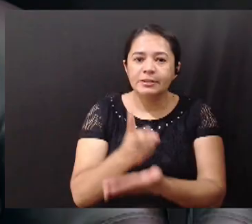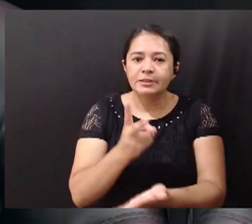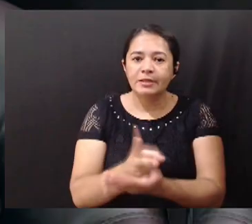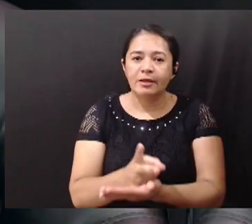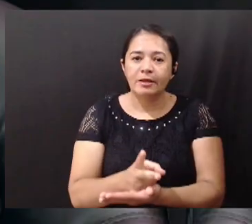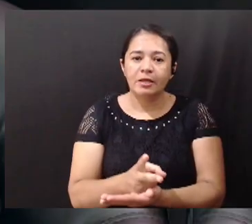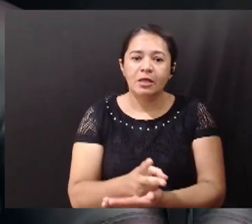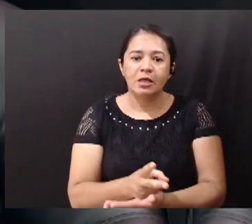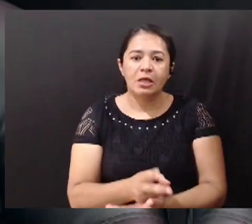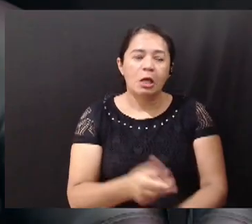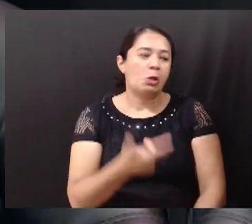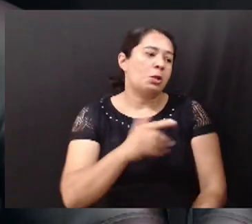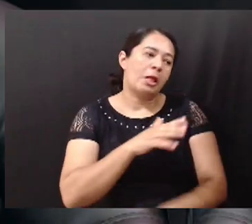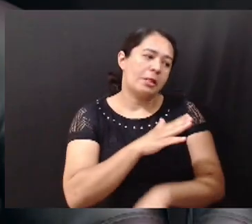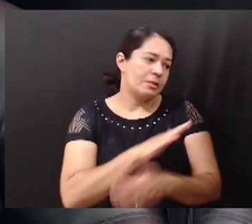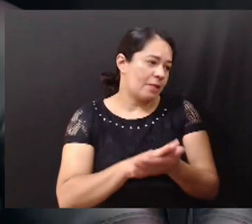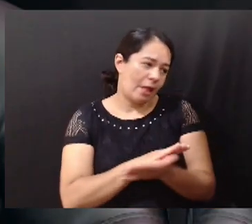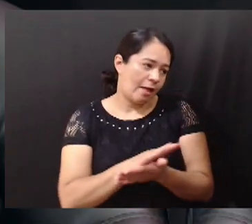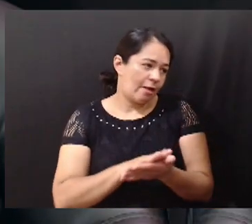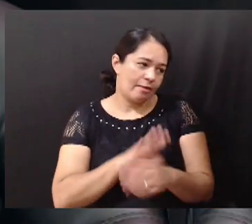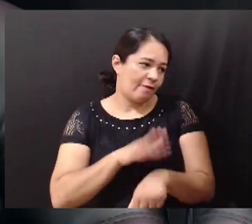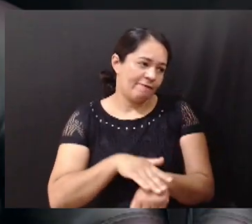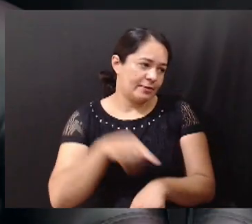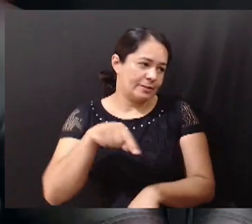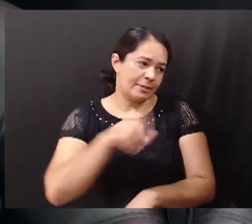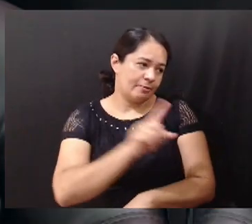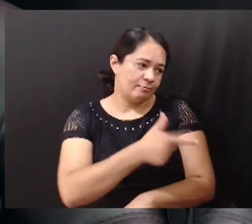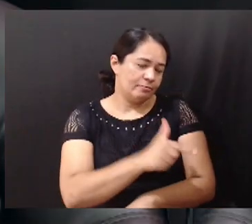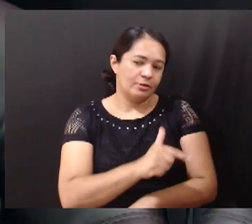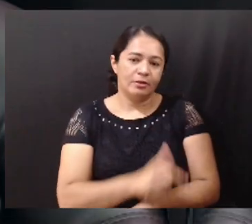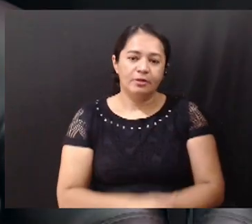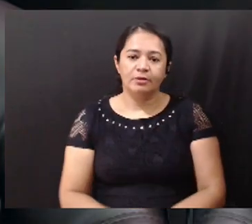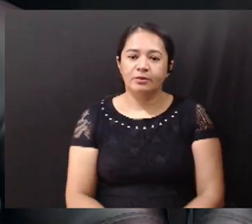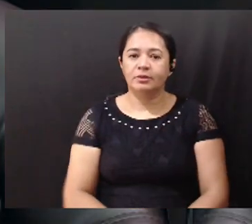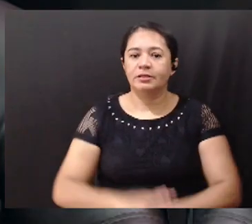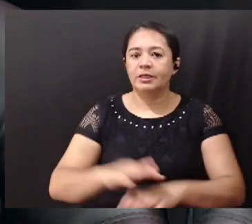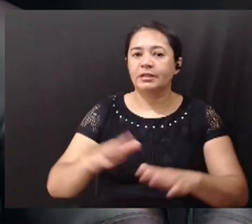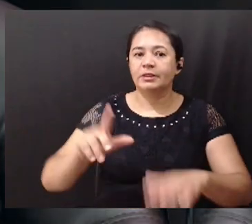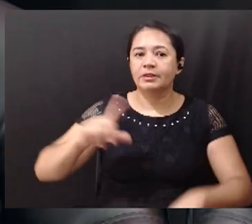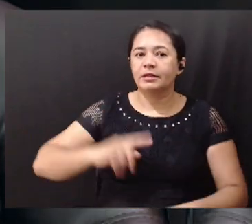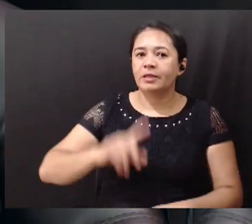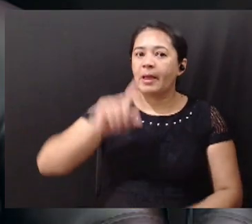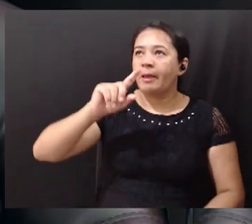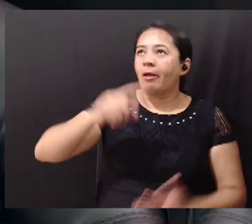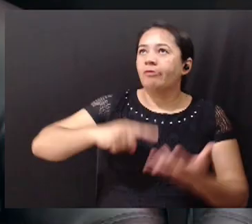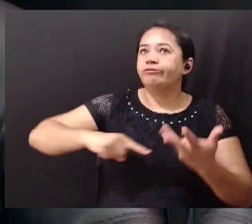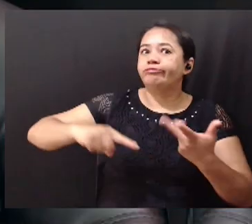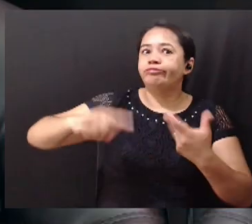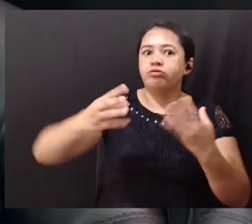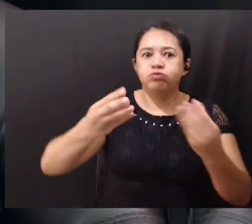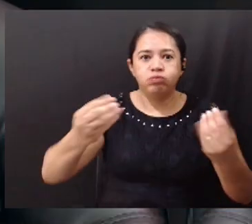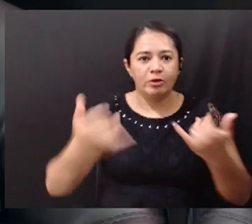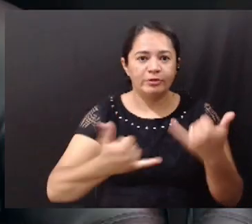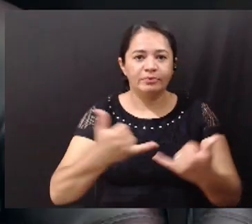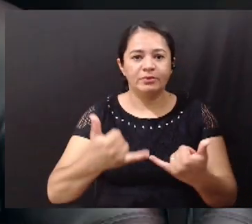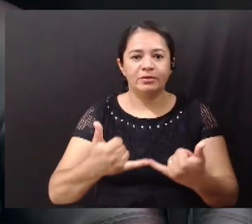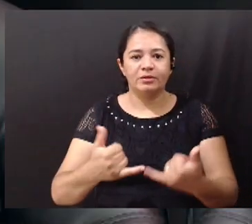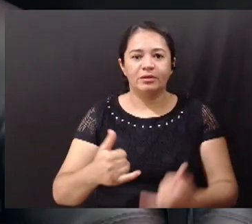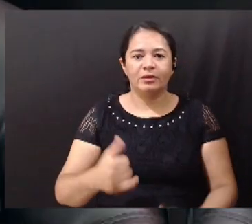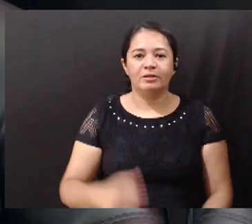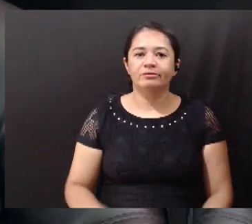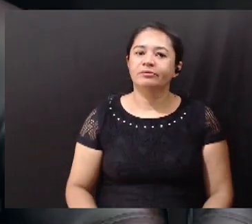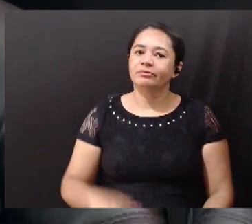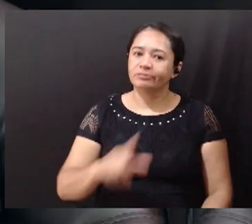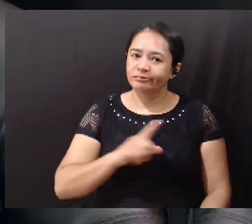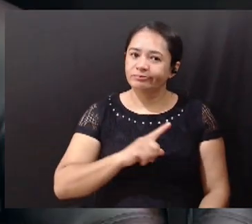para fazer. Sim. Aqui não tem nada para fazer, e a criança tem 1000 brinquedos, aí a gente tem um